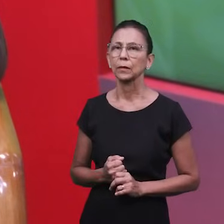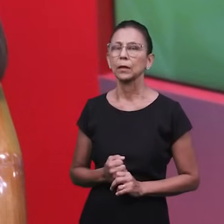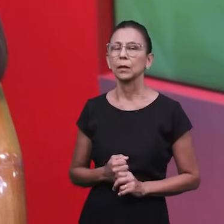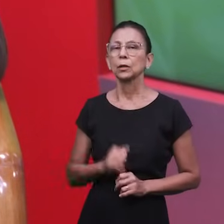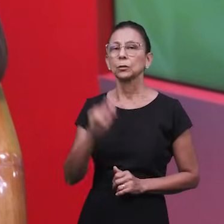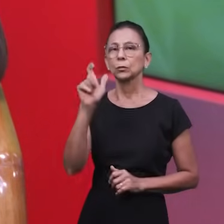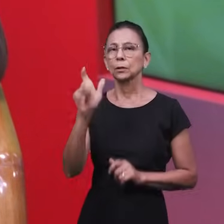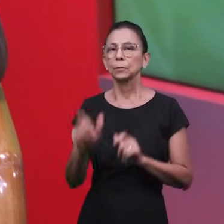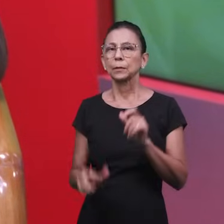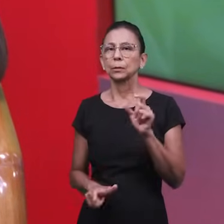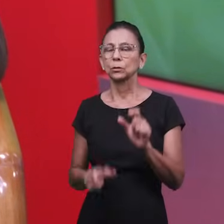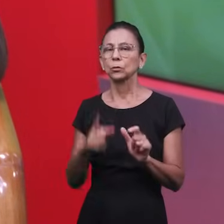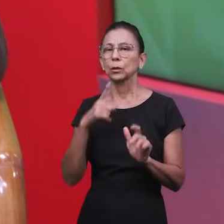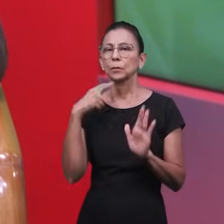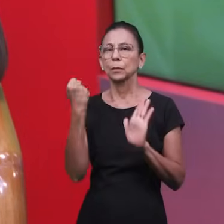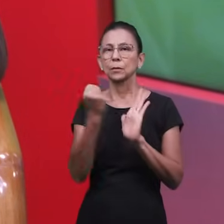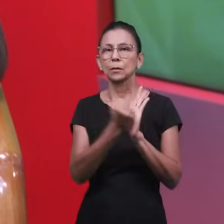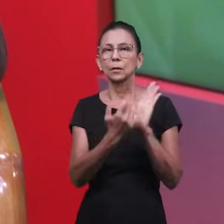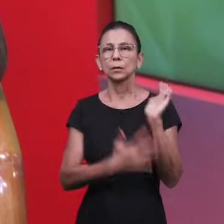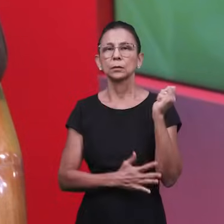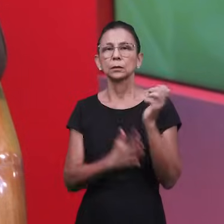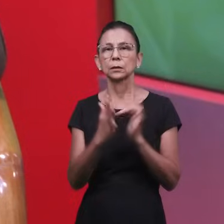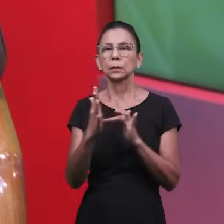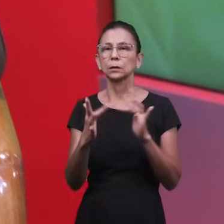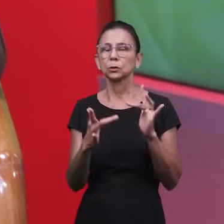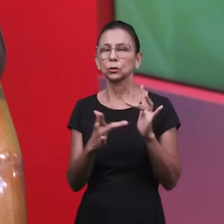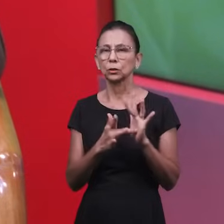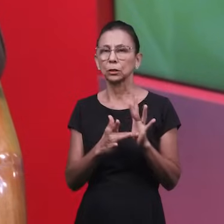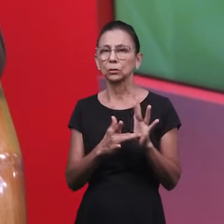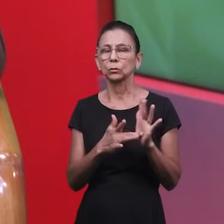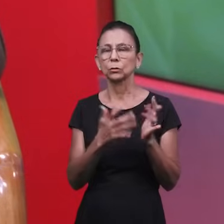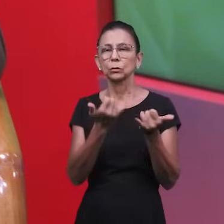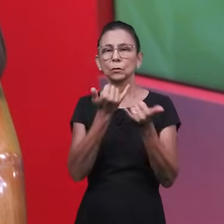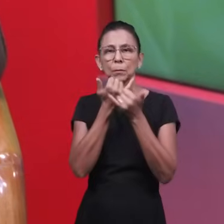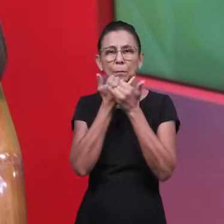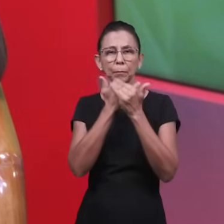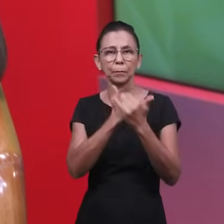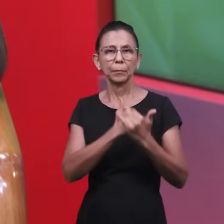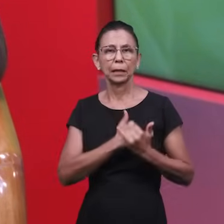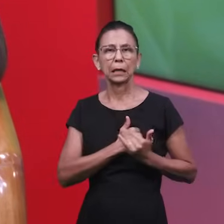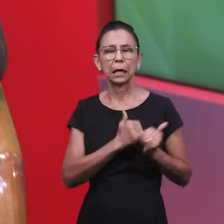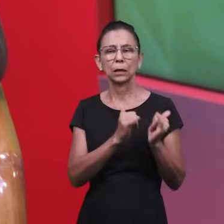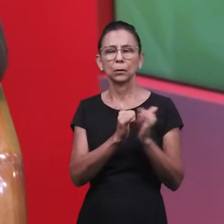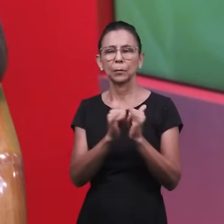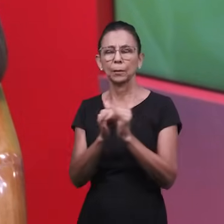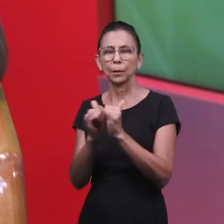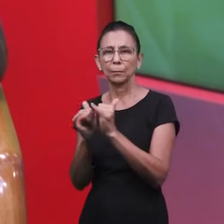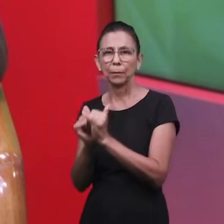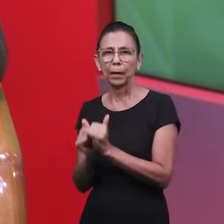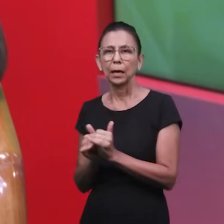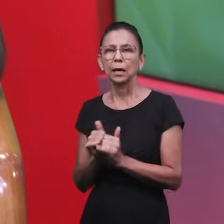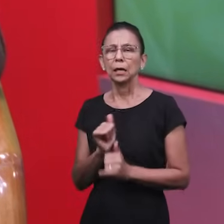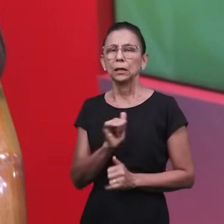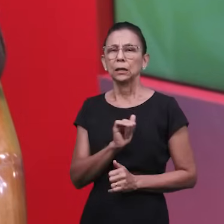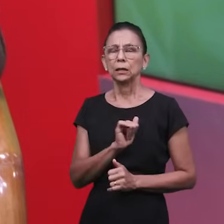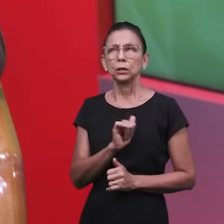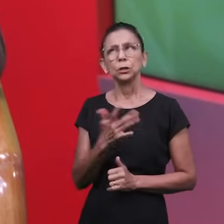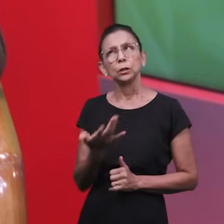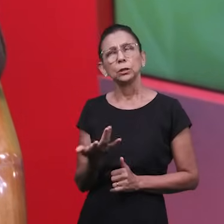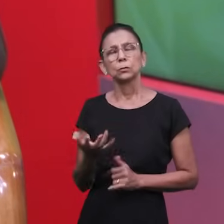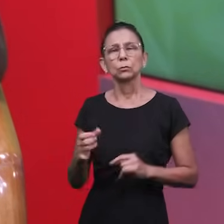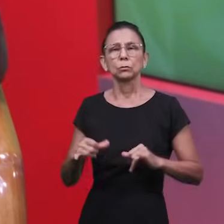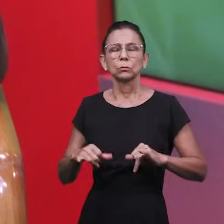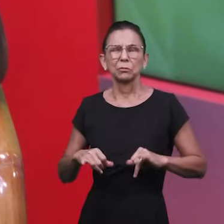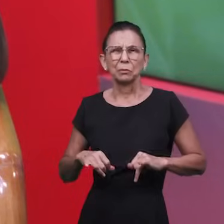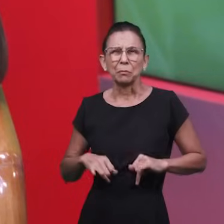diz, mas de todas o Senhor o livra. Então, enfrentar as lutas, não é